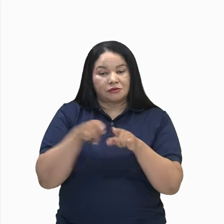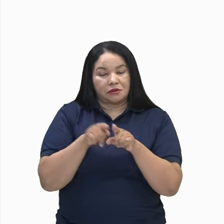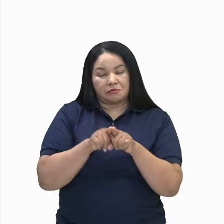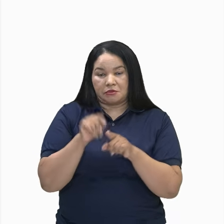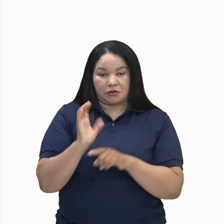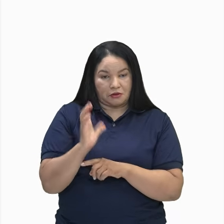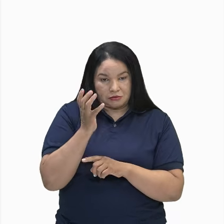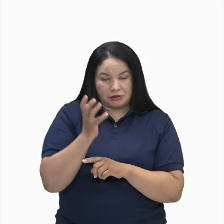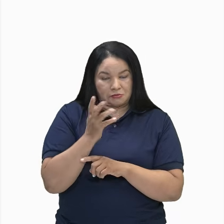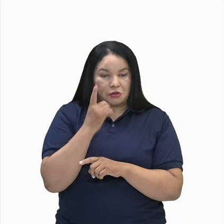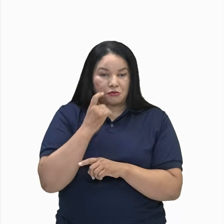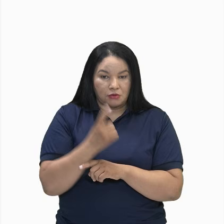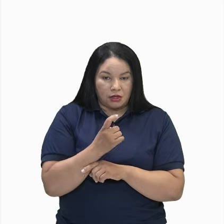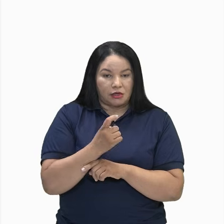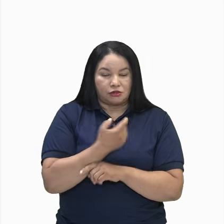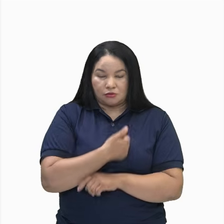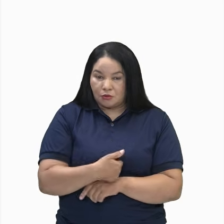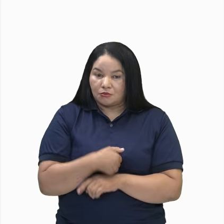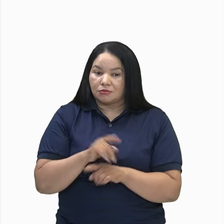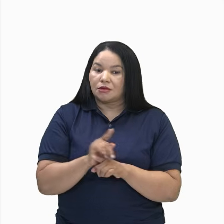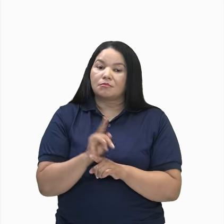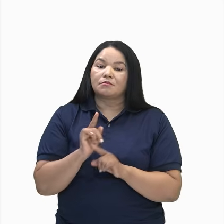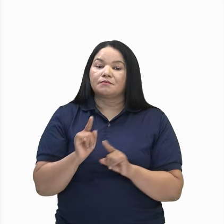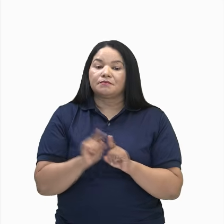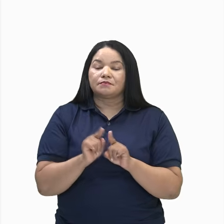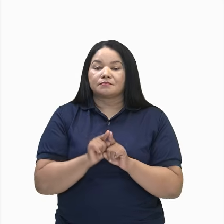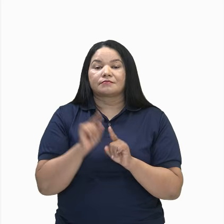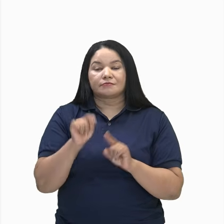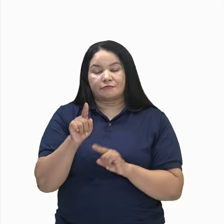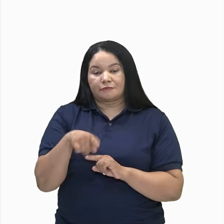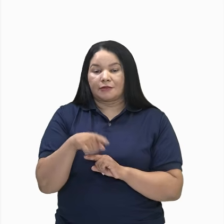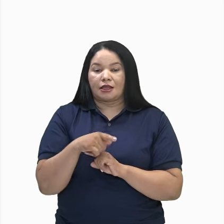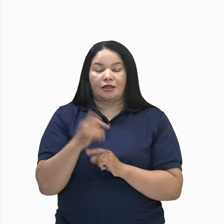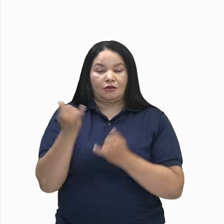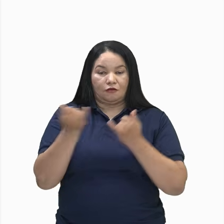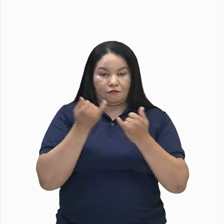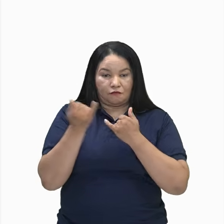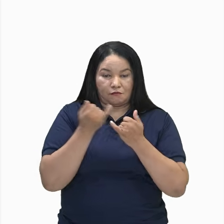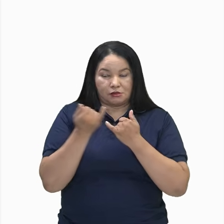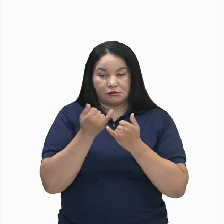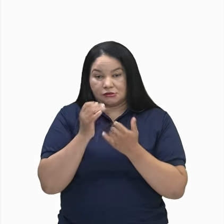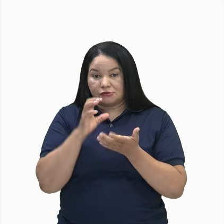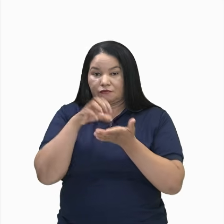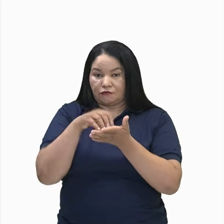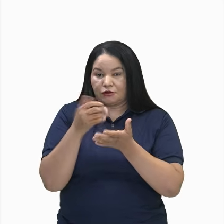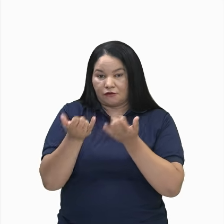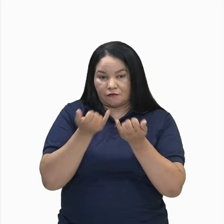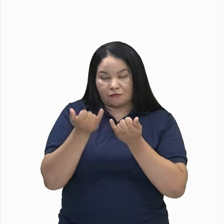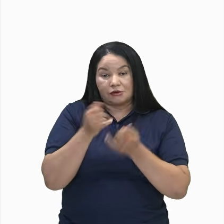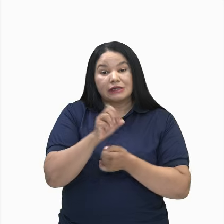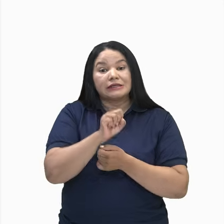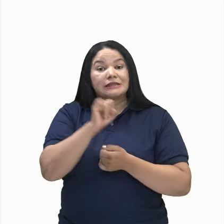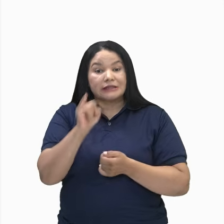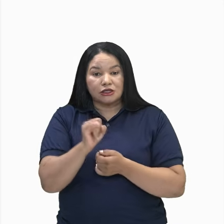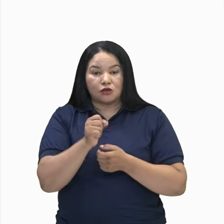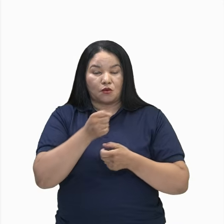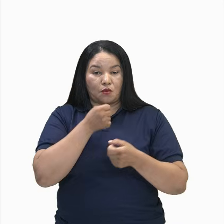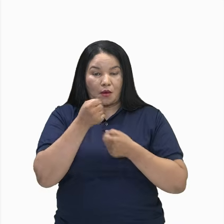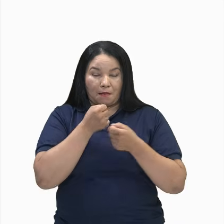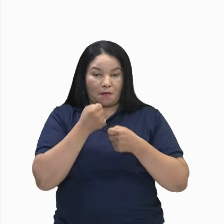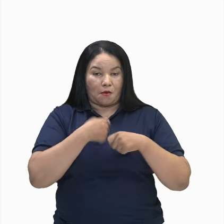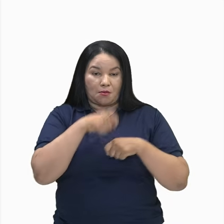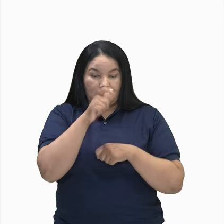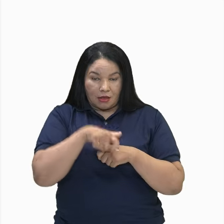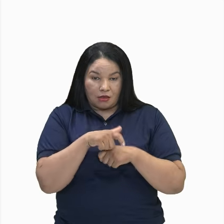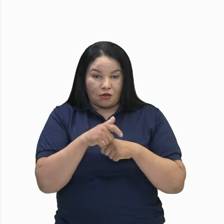público. São o que se chama de fontes, né? Então, se o repórter não estava lá observando, presente